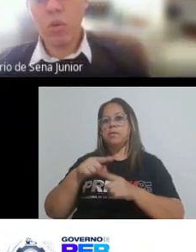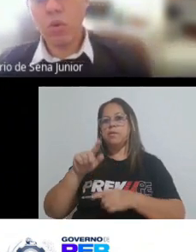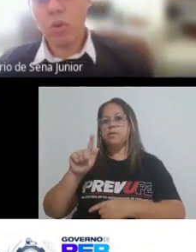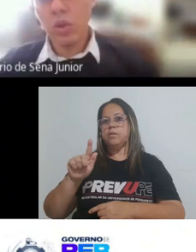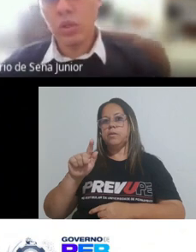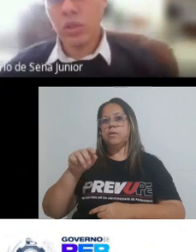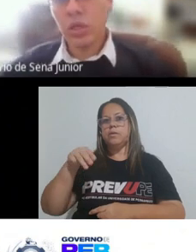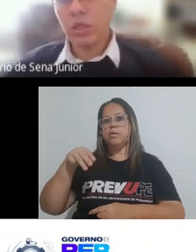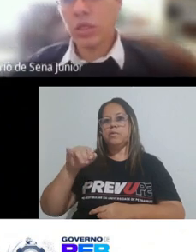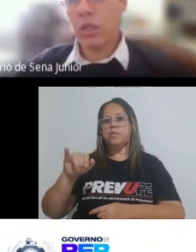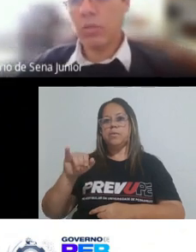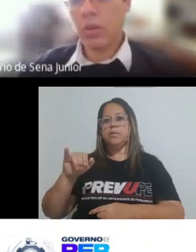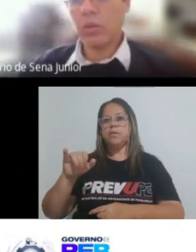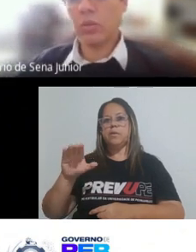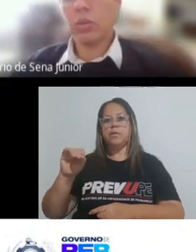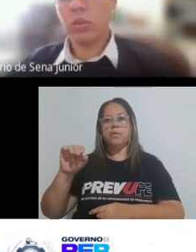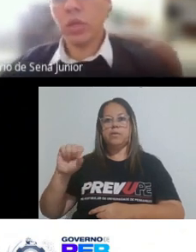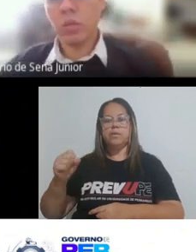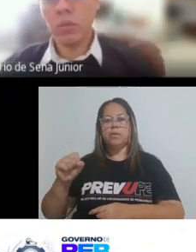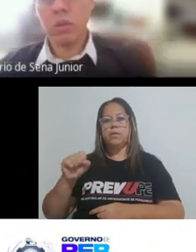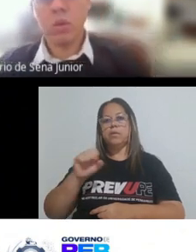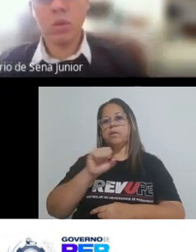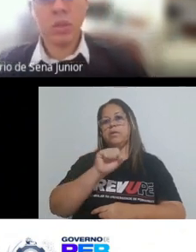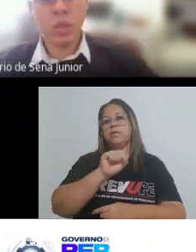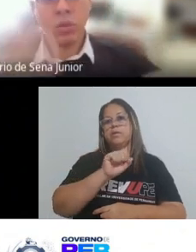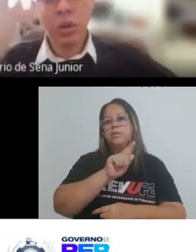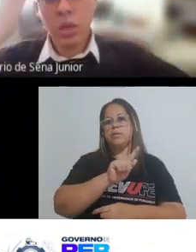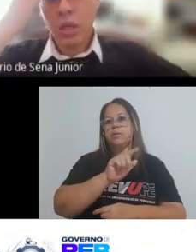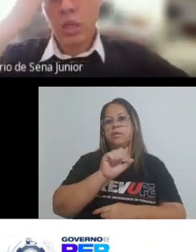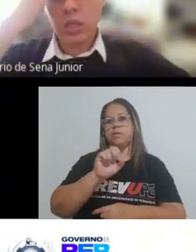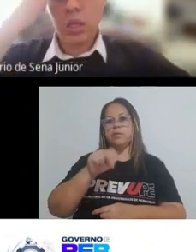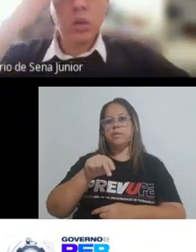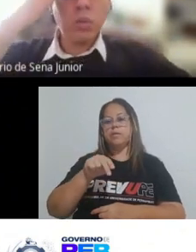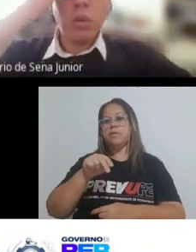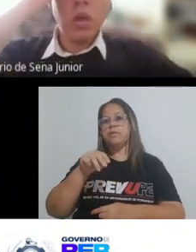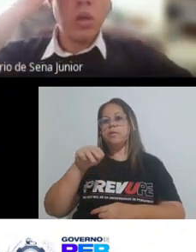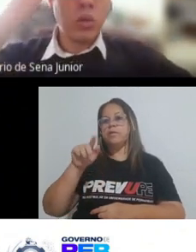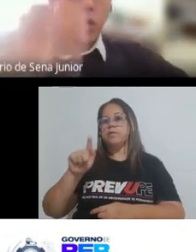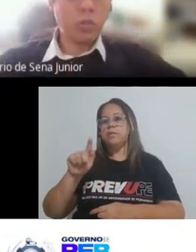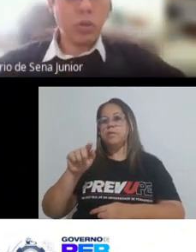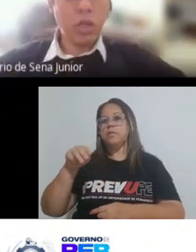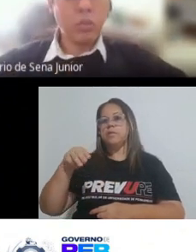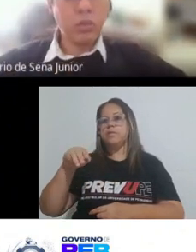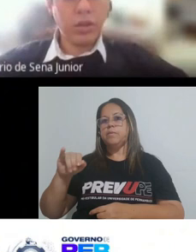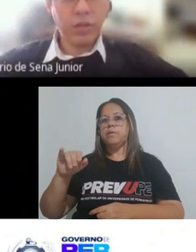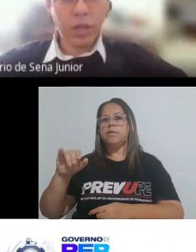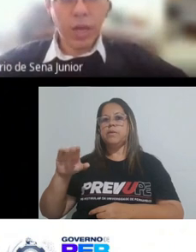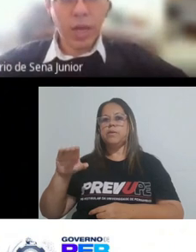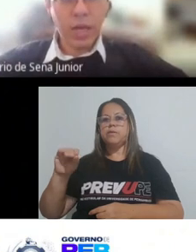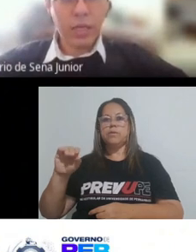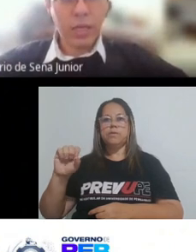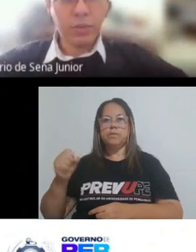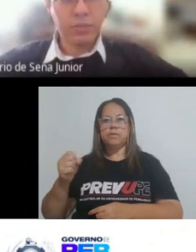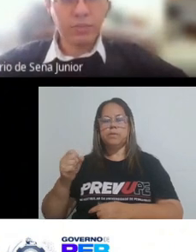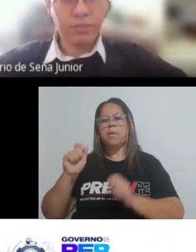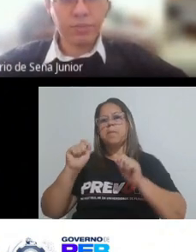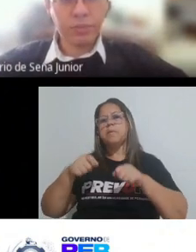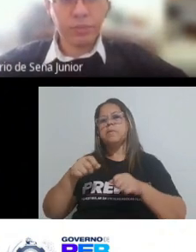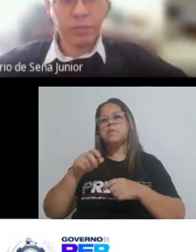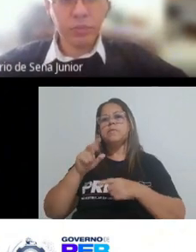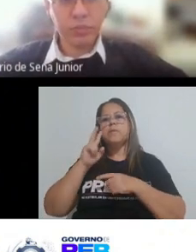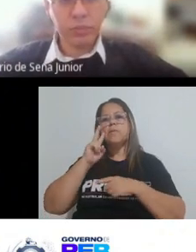ou G seno menos G µE então, nós podemos verificar aqui